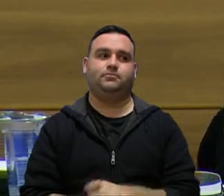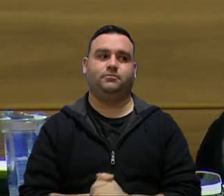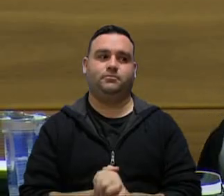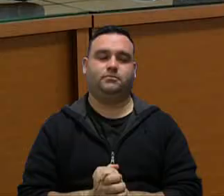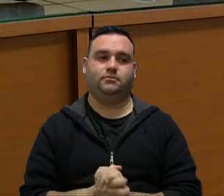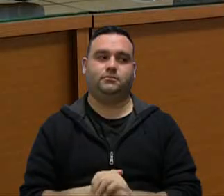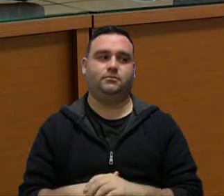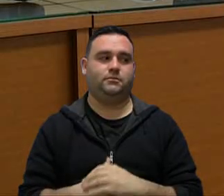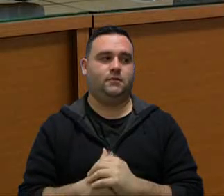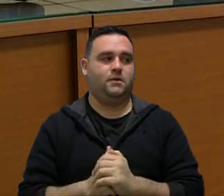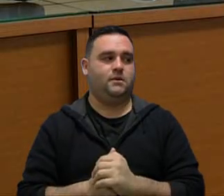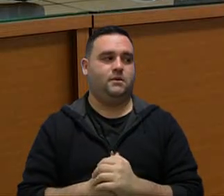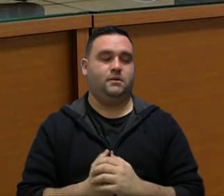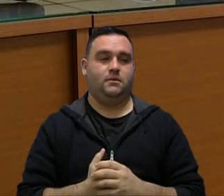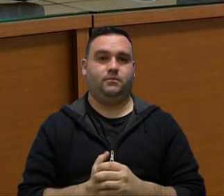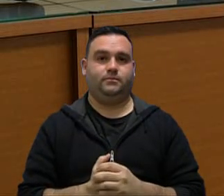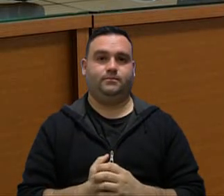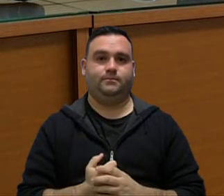e